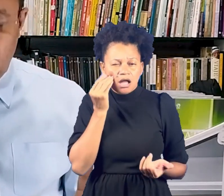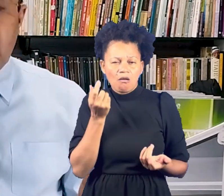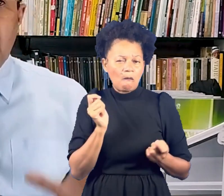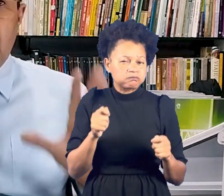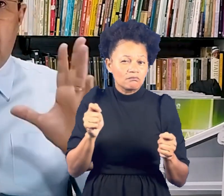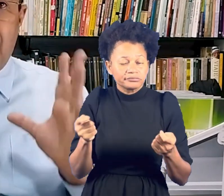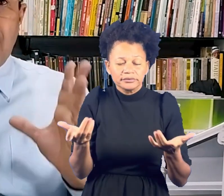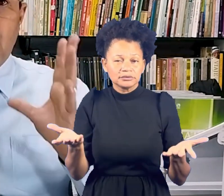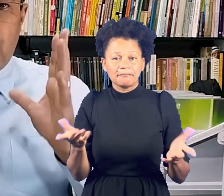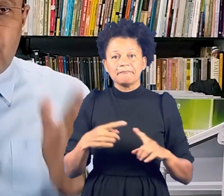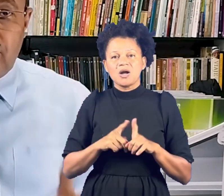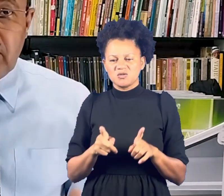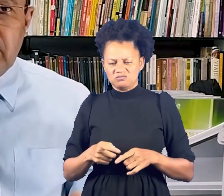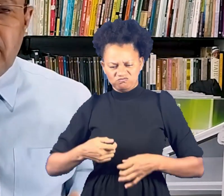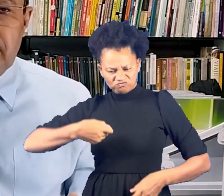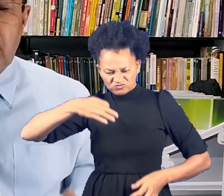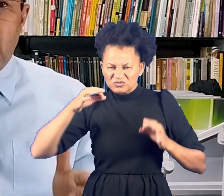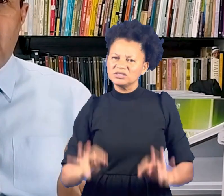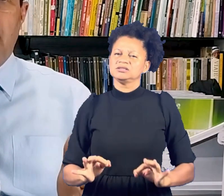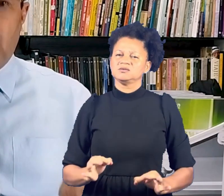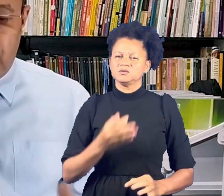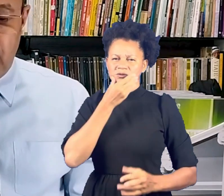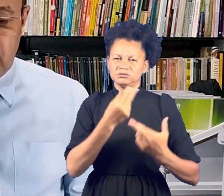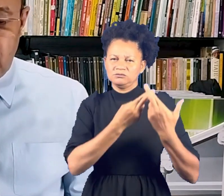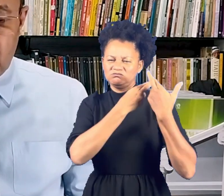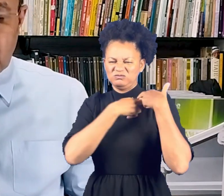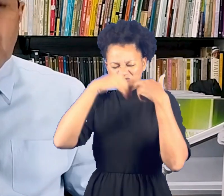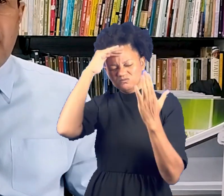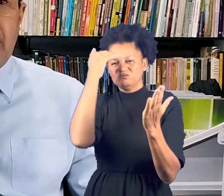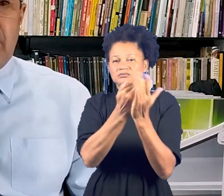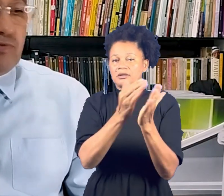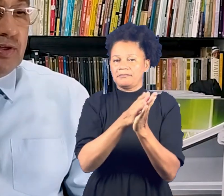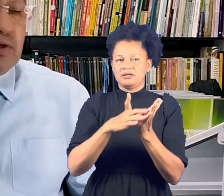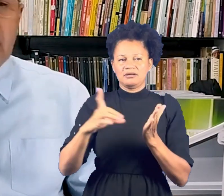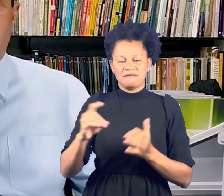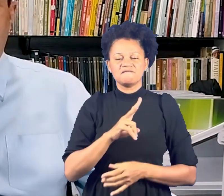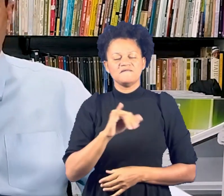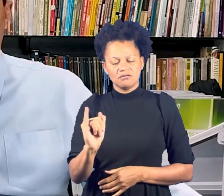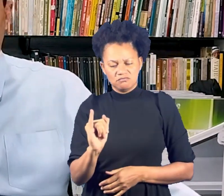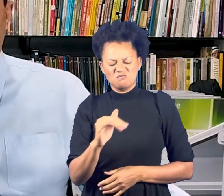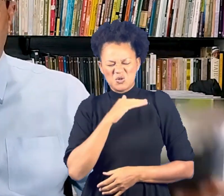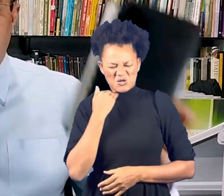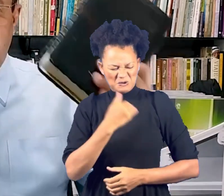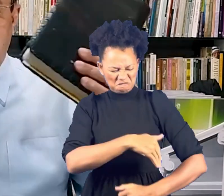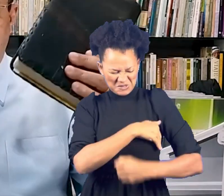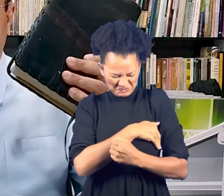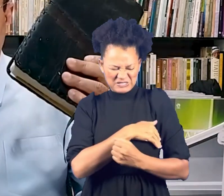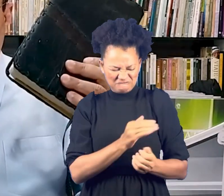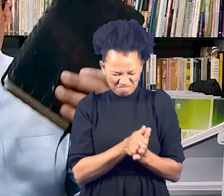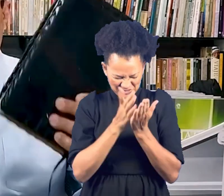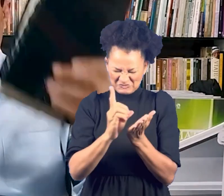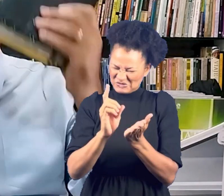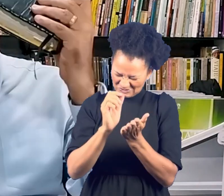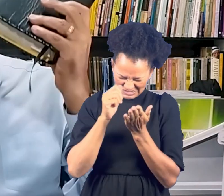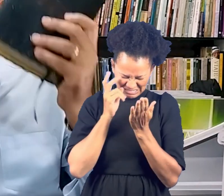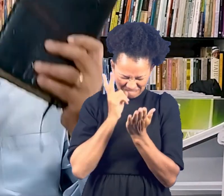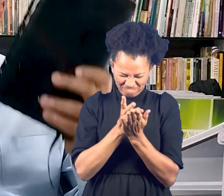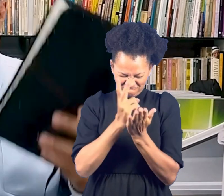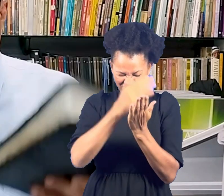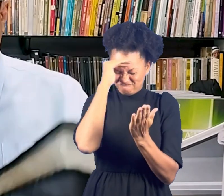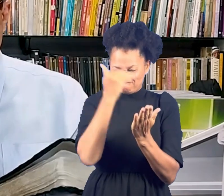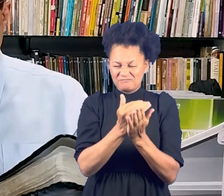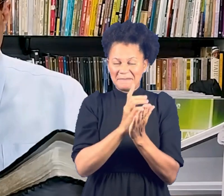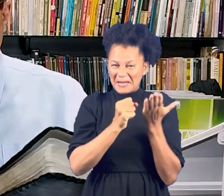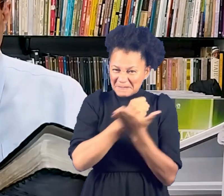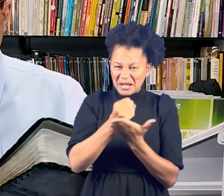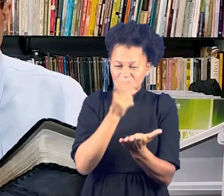cintura. Né? Mais o profeta, o homem comprometido com a sua palavra, vai morrer com a Bíblia na mão, mas não